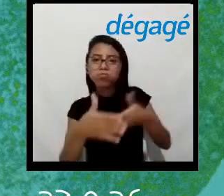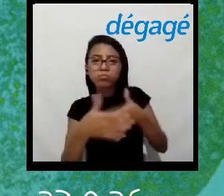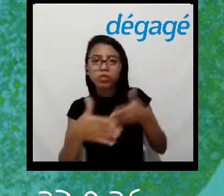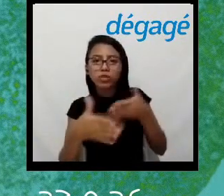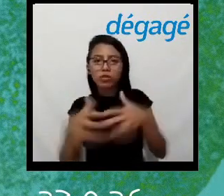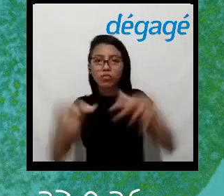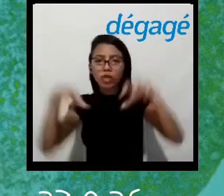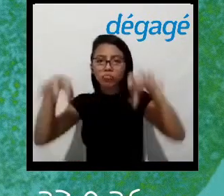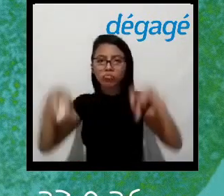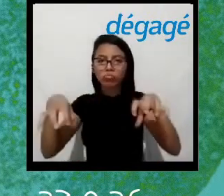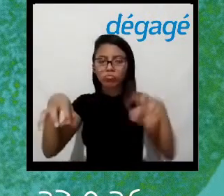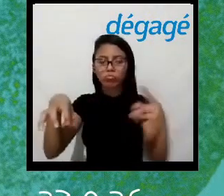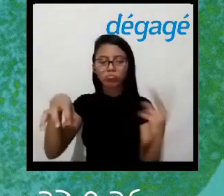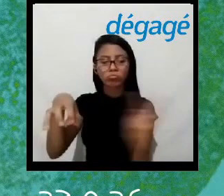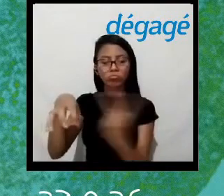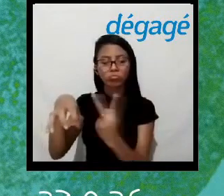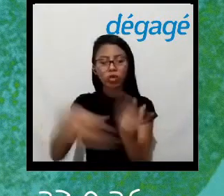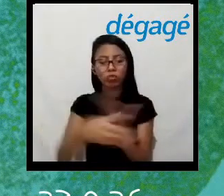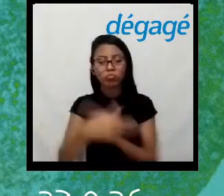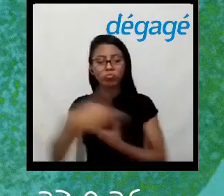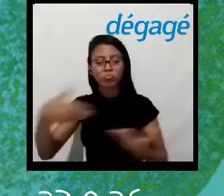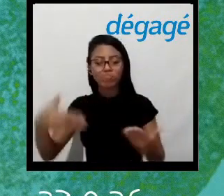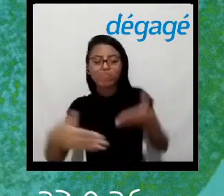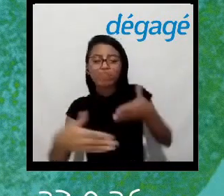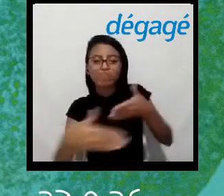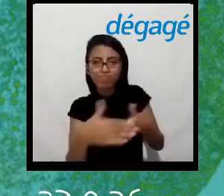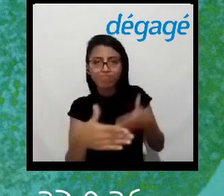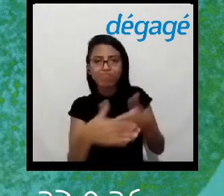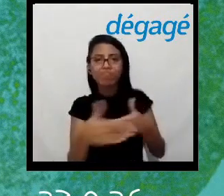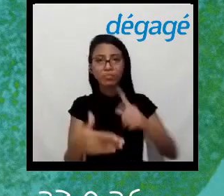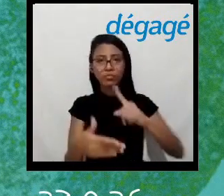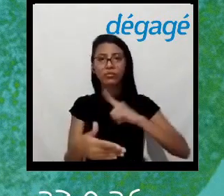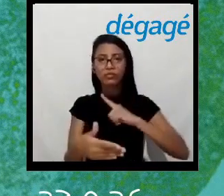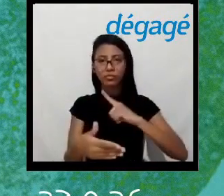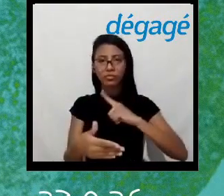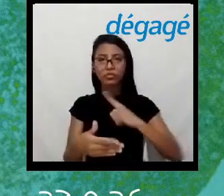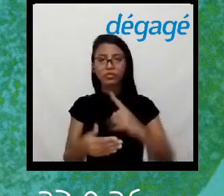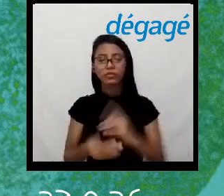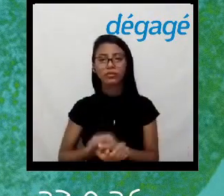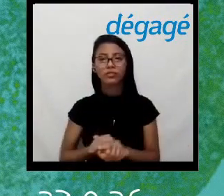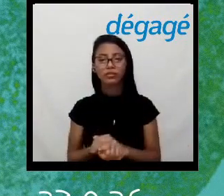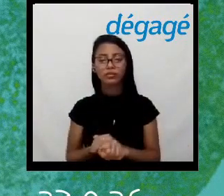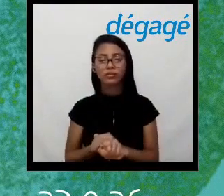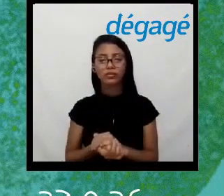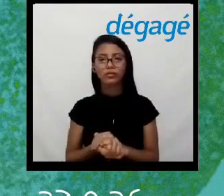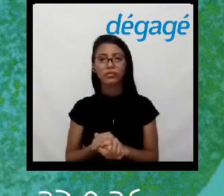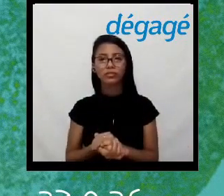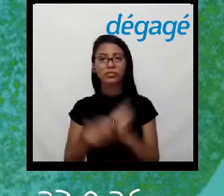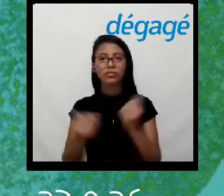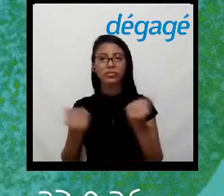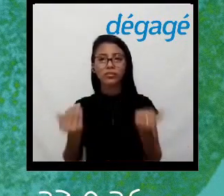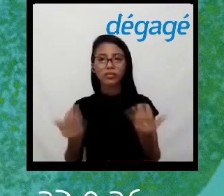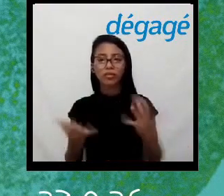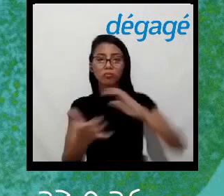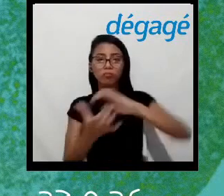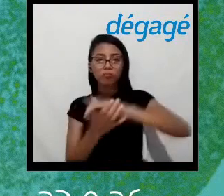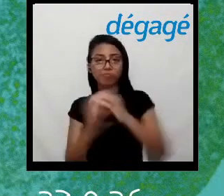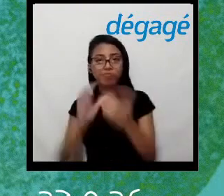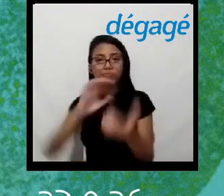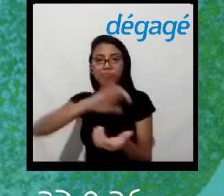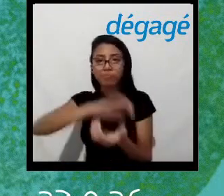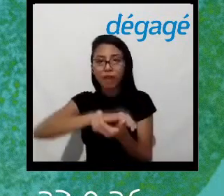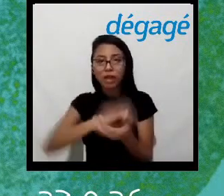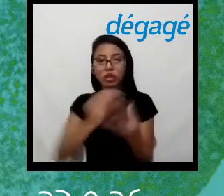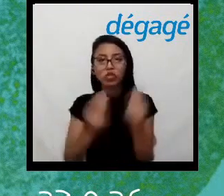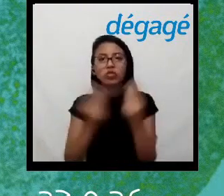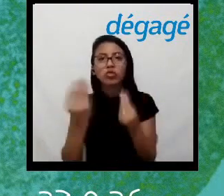mundos. Proporcionar a experiência de uma arte que tenta se despir de seus códigos dominantes, buscando o que